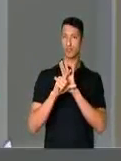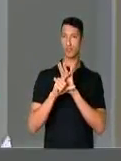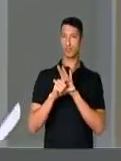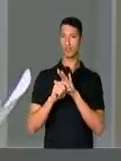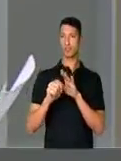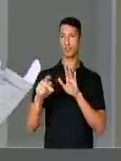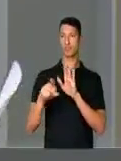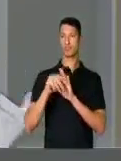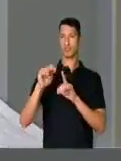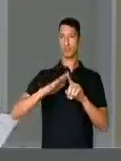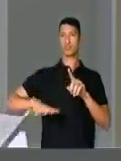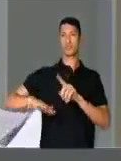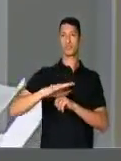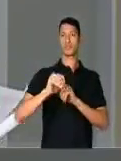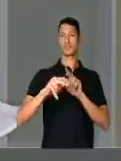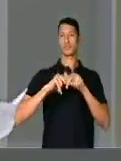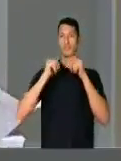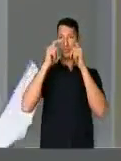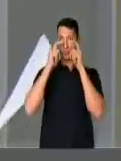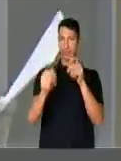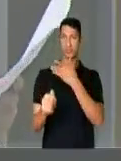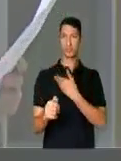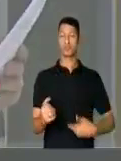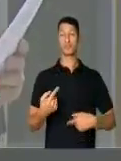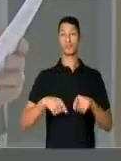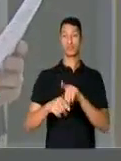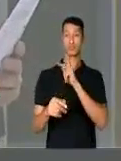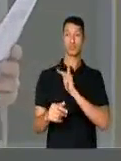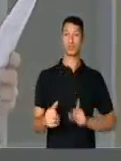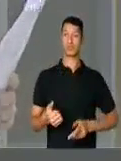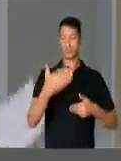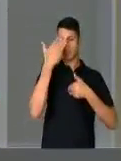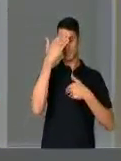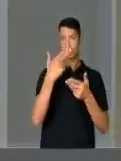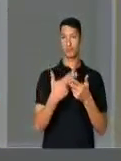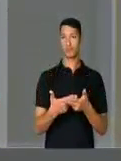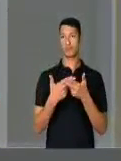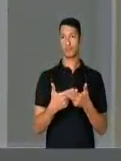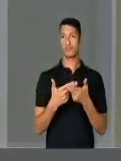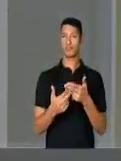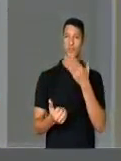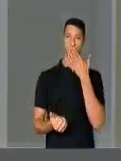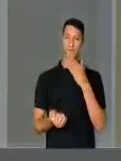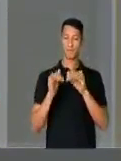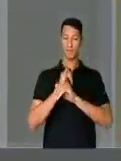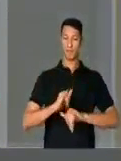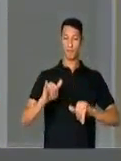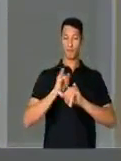legislar em prol da sociedade e em prol dos interesses públicos. Então, senhor presidente, agradeço a paciência